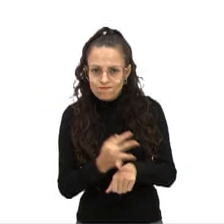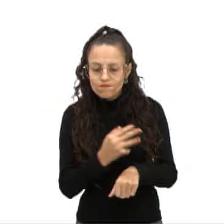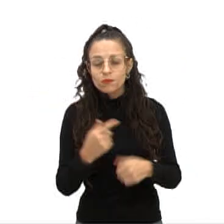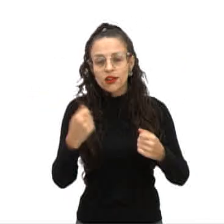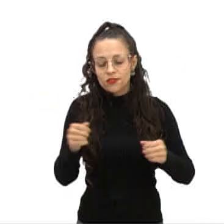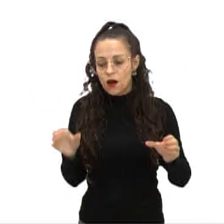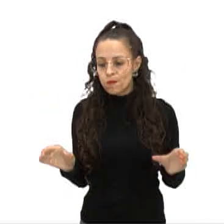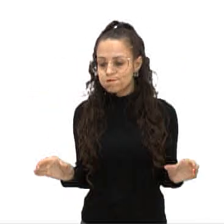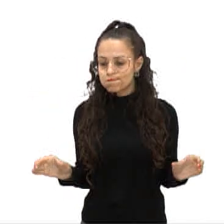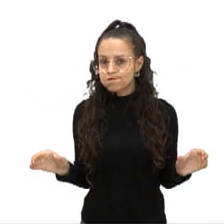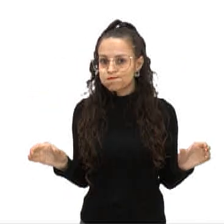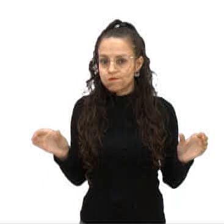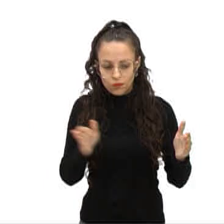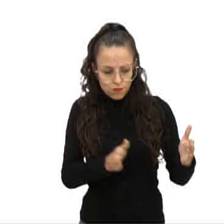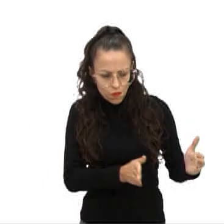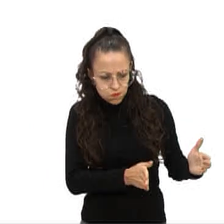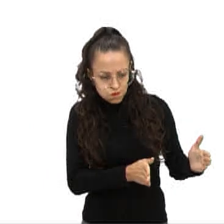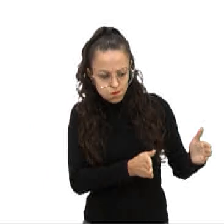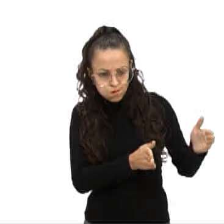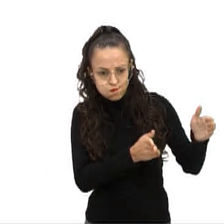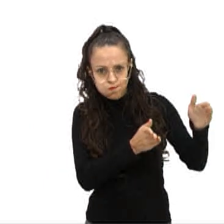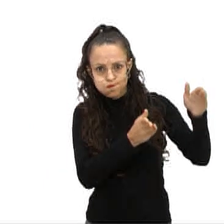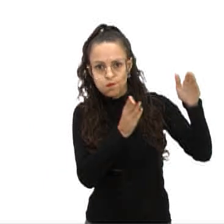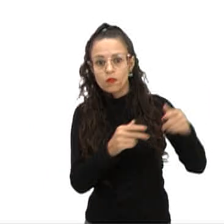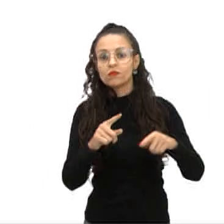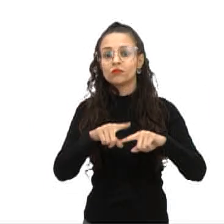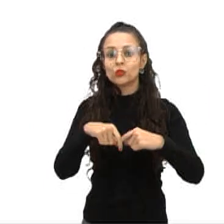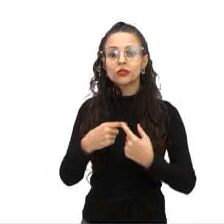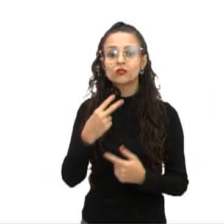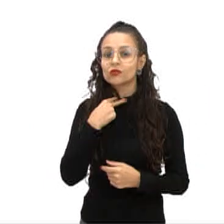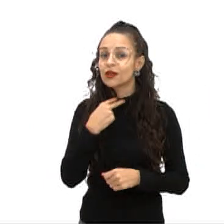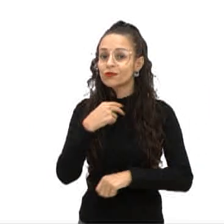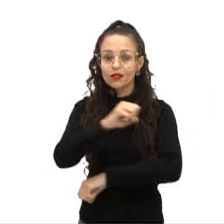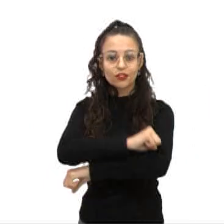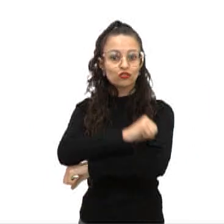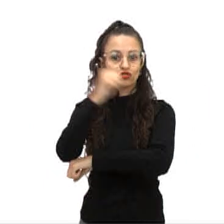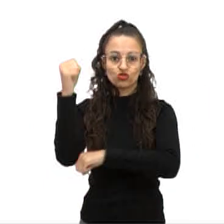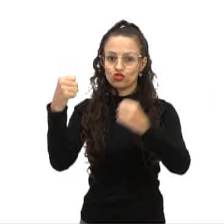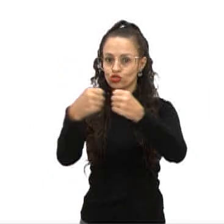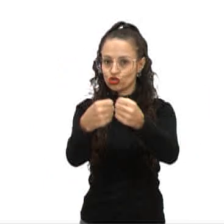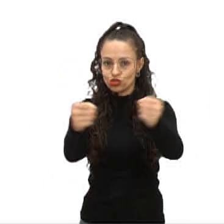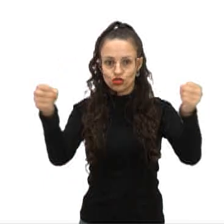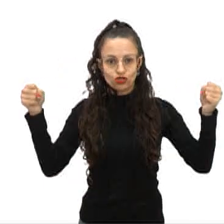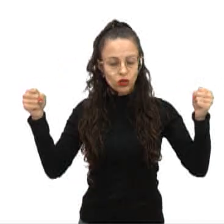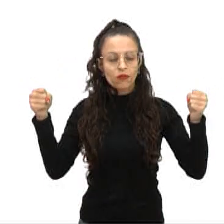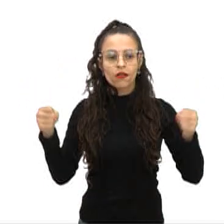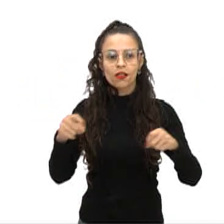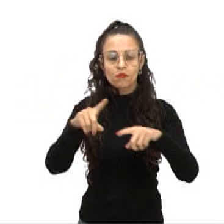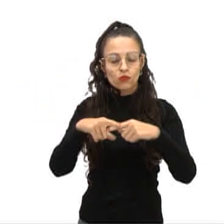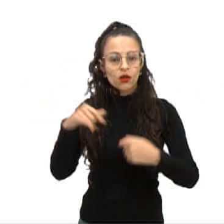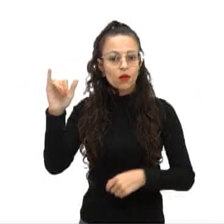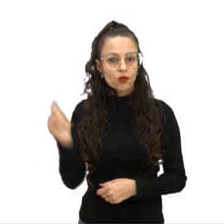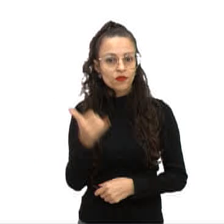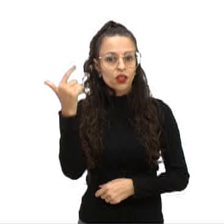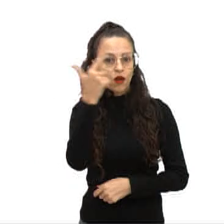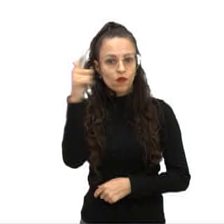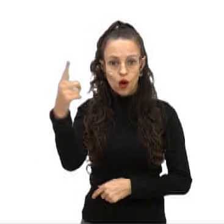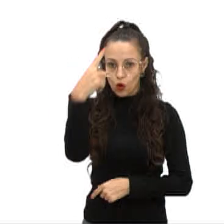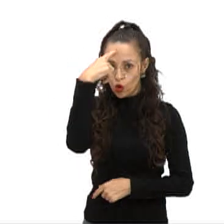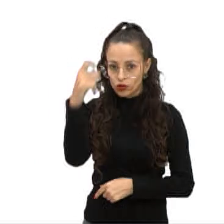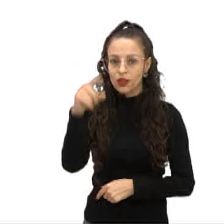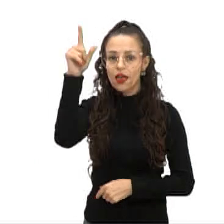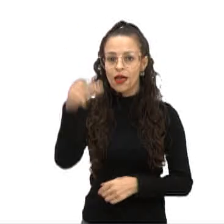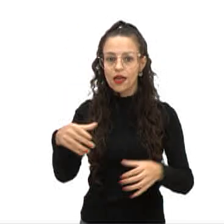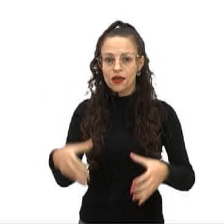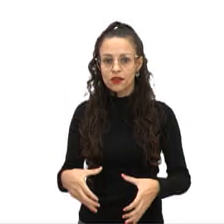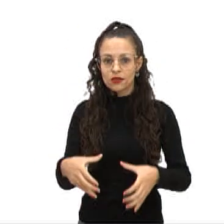ser mais grossas e fortes, como a gente já falou. E por isso não poderiam ter tantas janelas. Aproveitaram outra ideia do Panteão, que